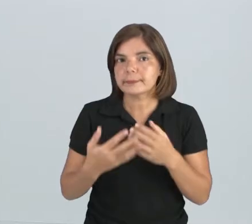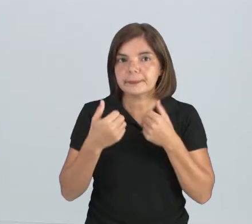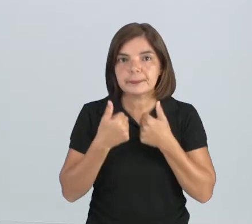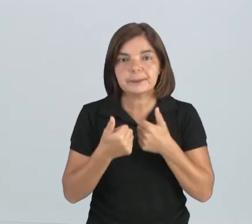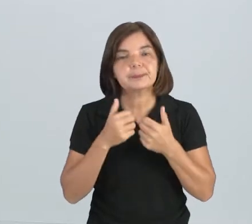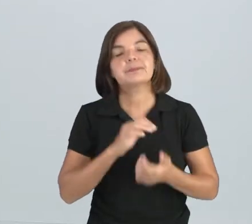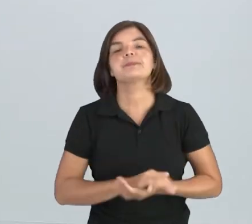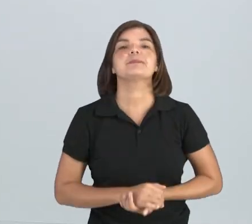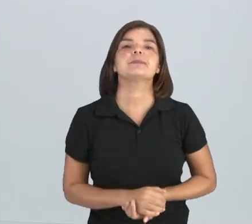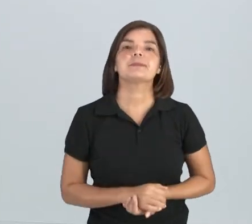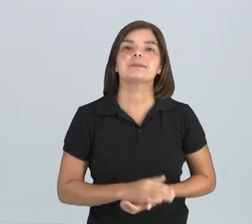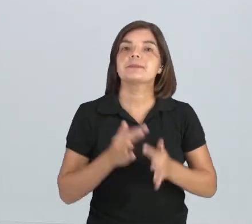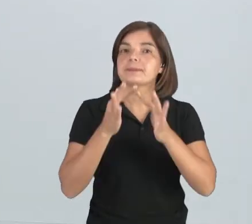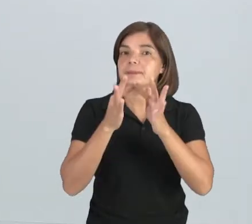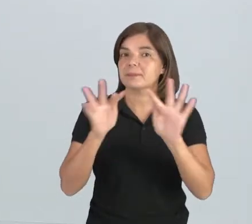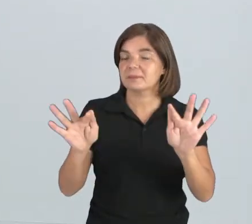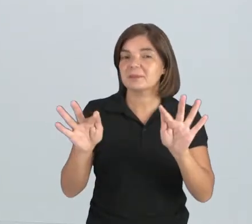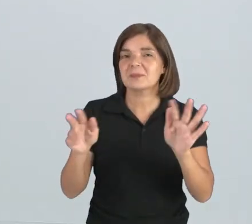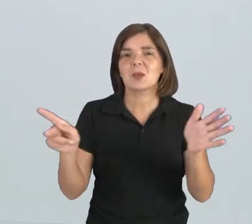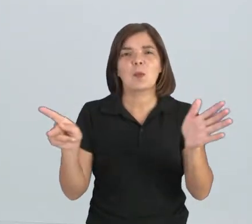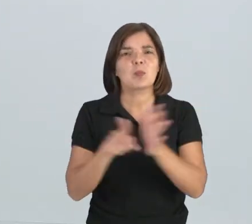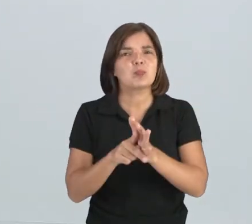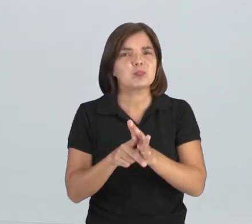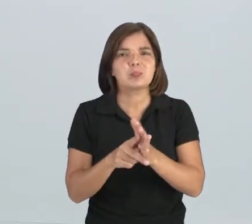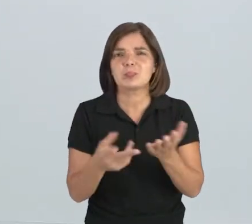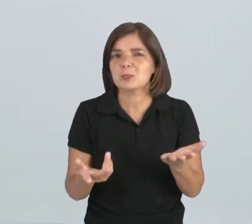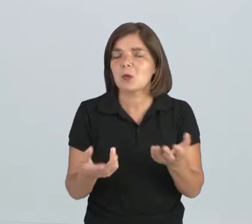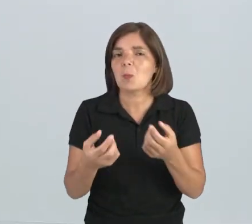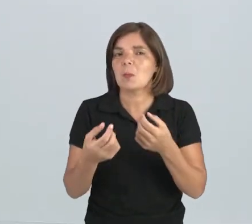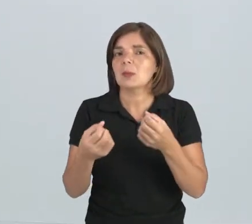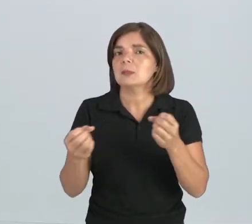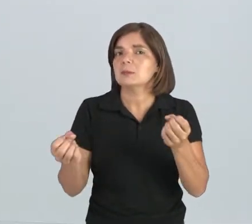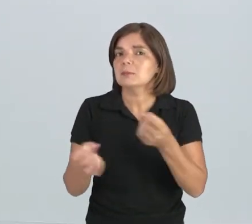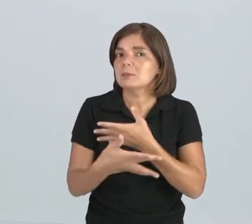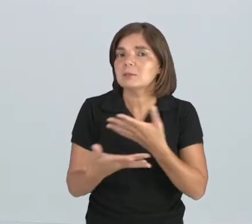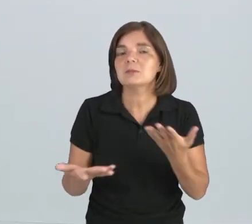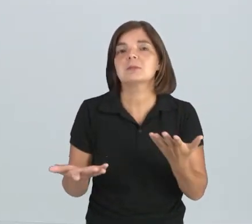tá certo? Frases feitas ou